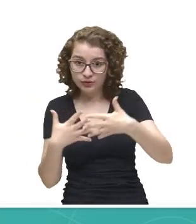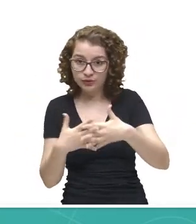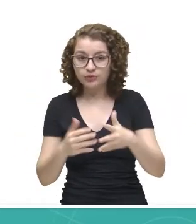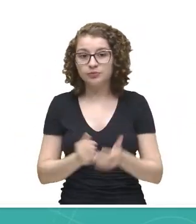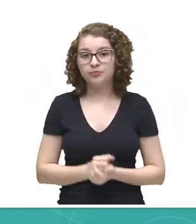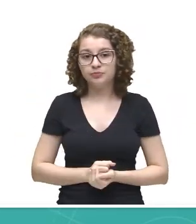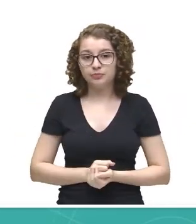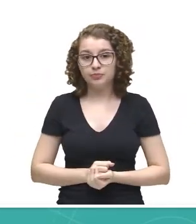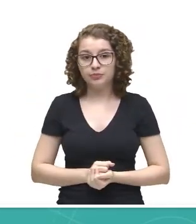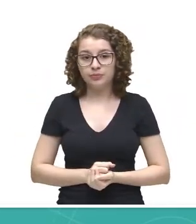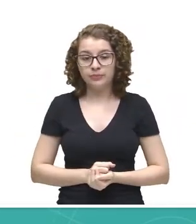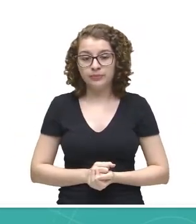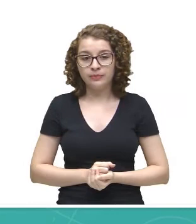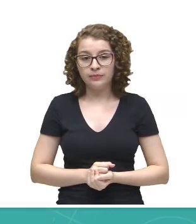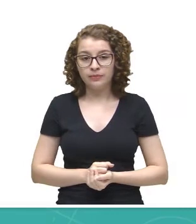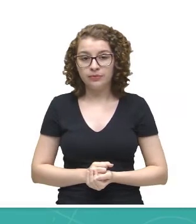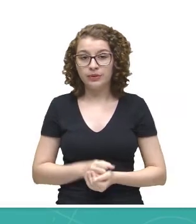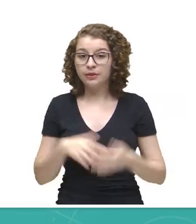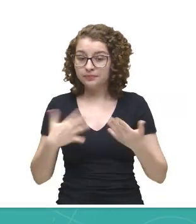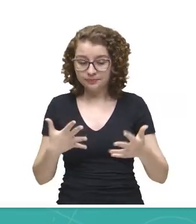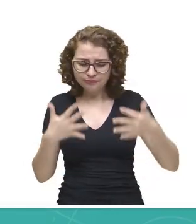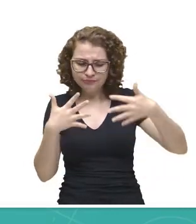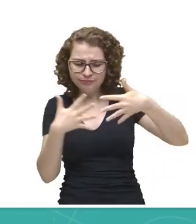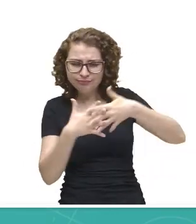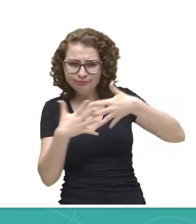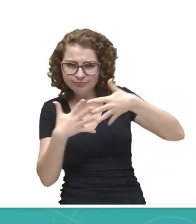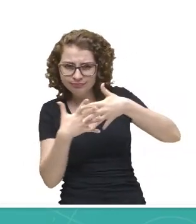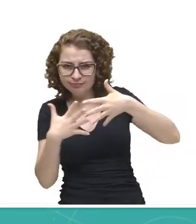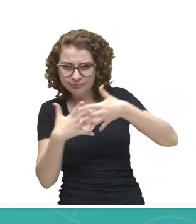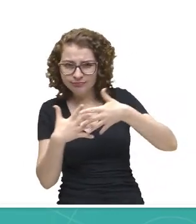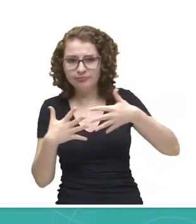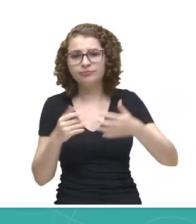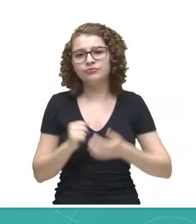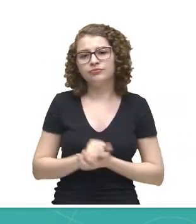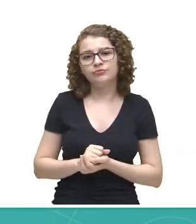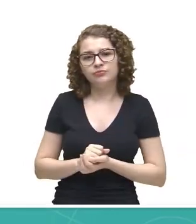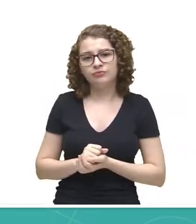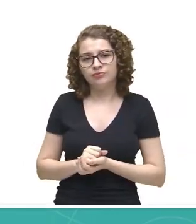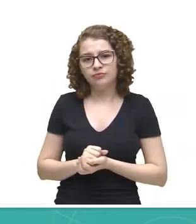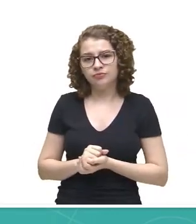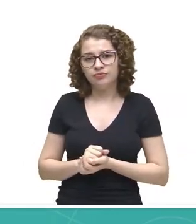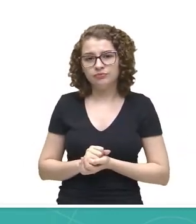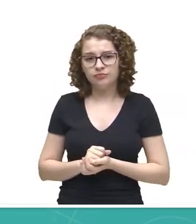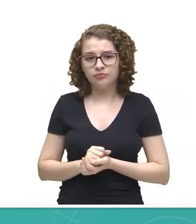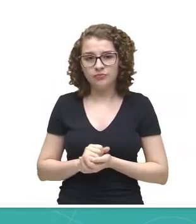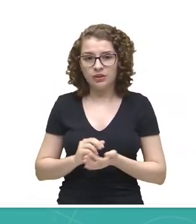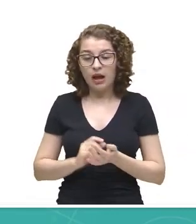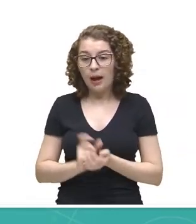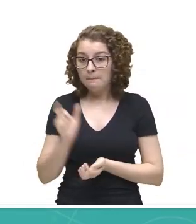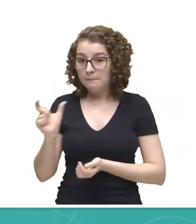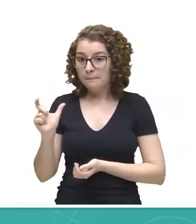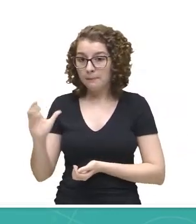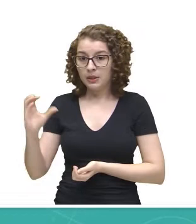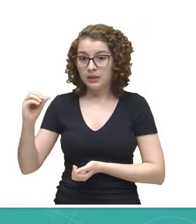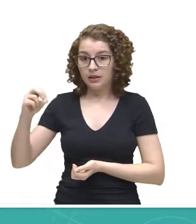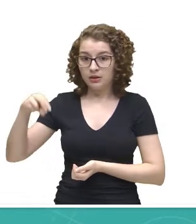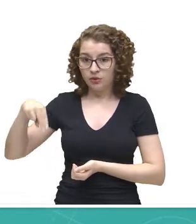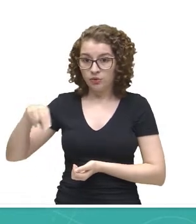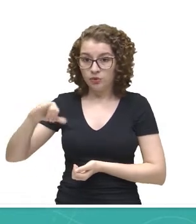tecido. Olha só. O tecido conjuntivo, essa palavra conjuntiva, ela